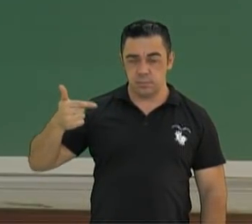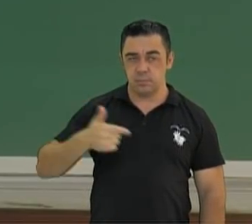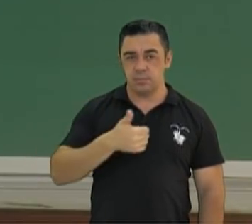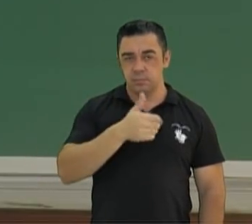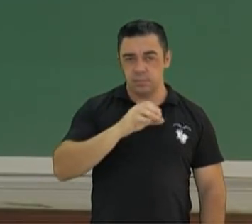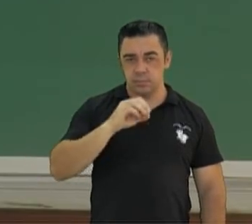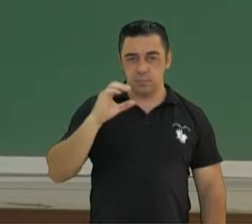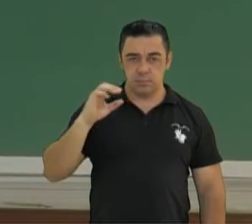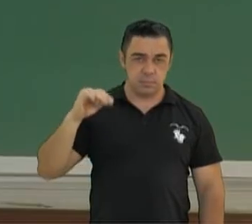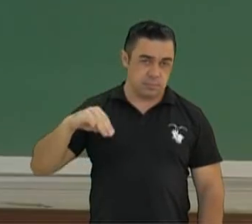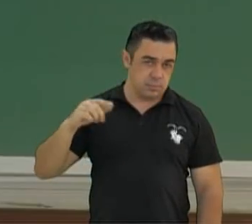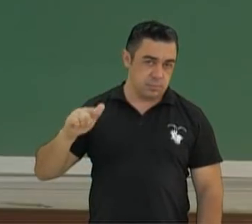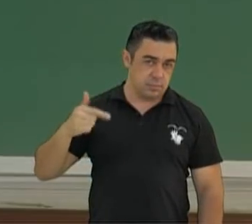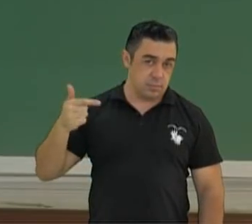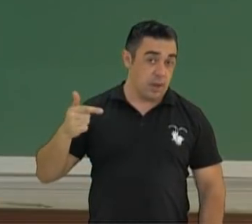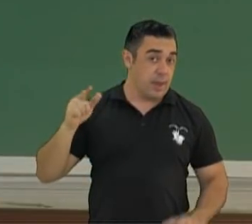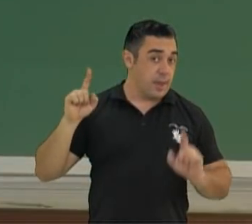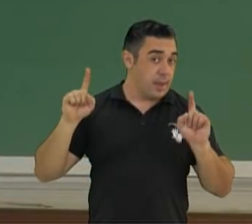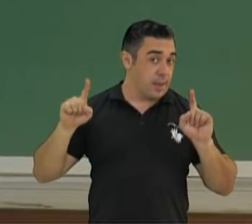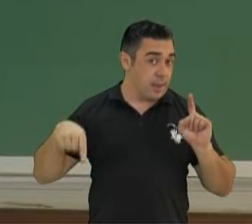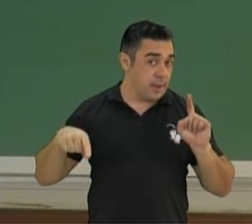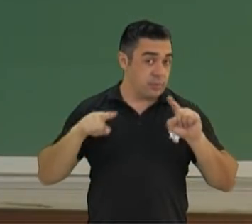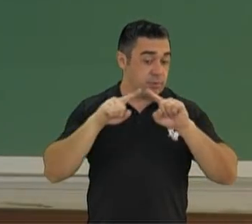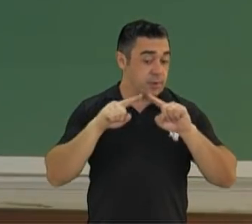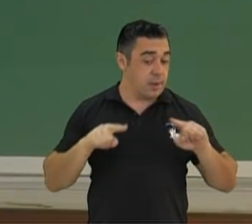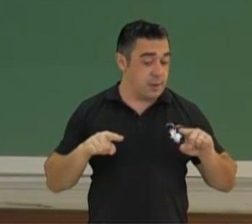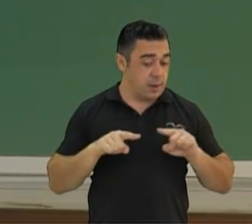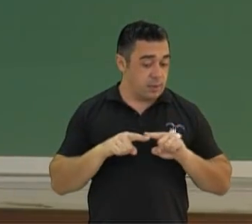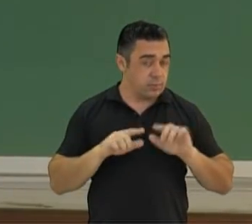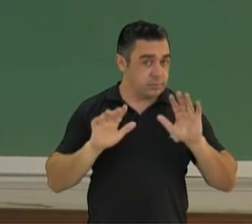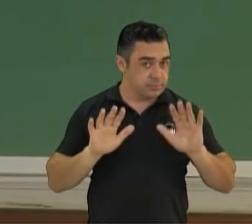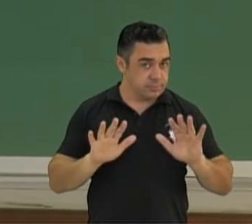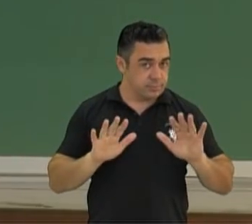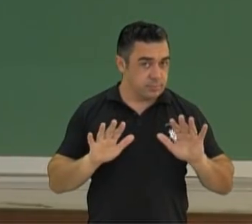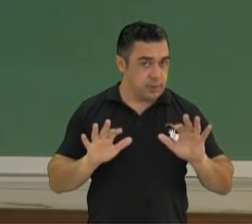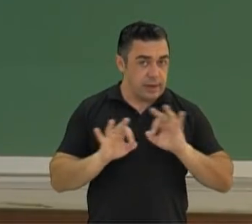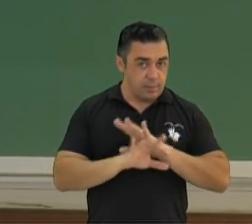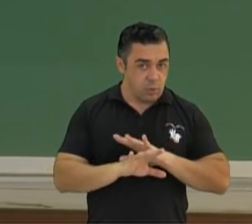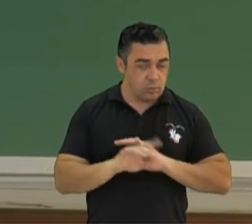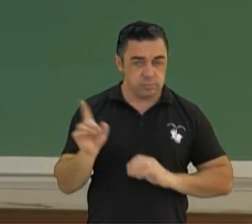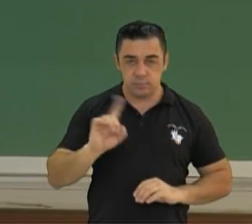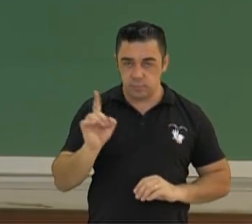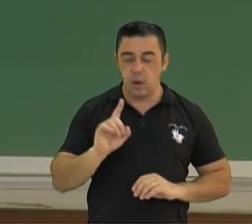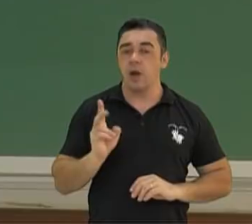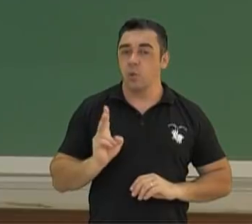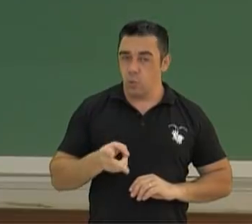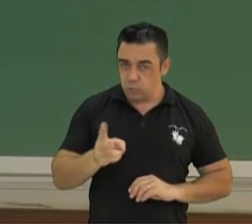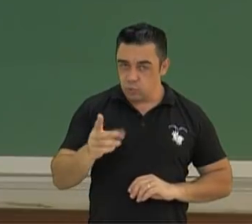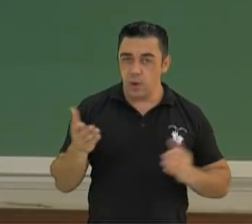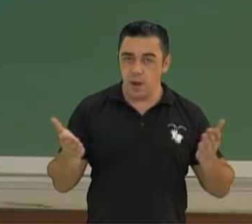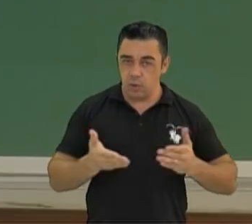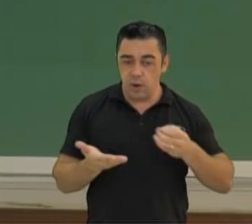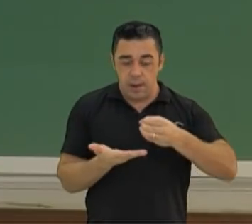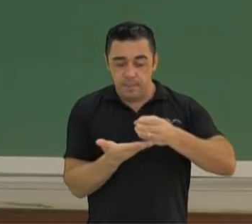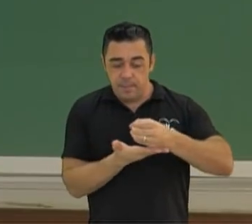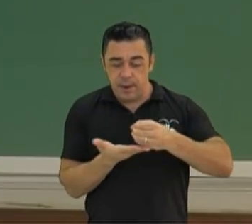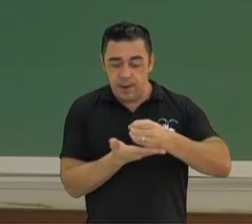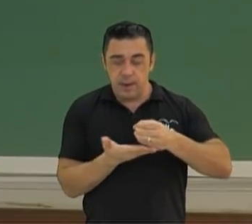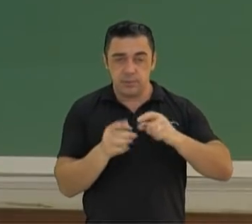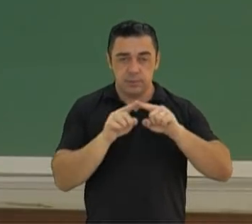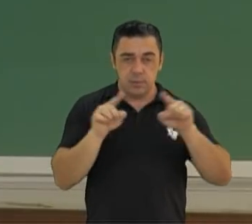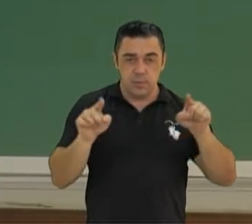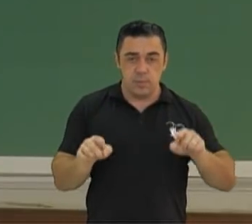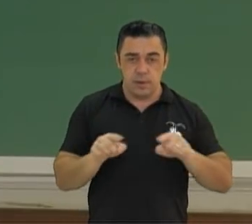10 centímetros é a área total dos nossos triângulos. Acabou? Não, porque a pirâmide tem a base, que é